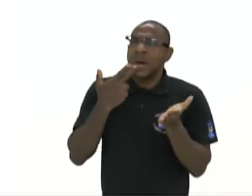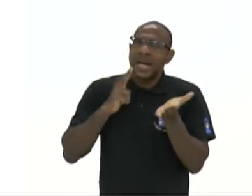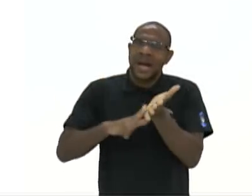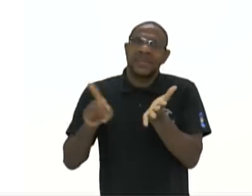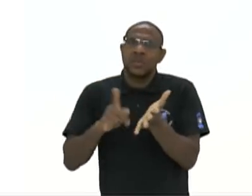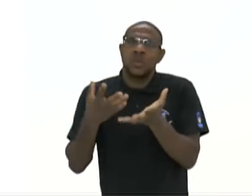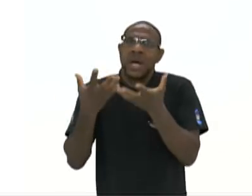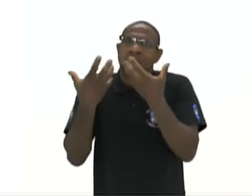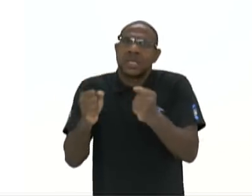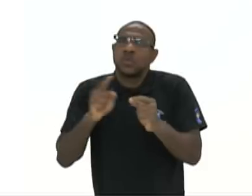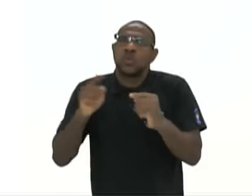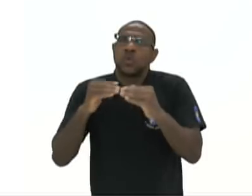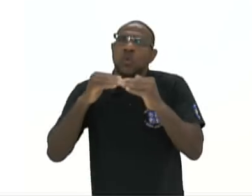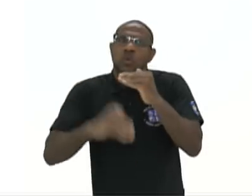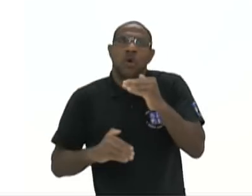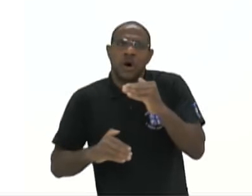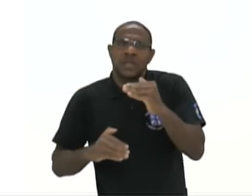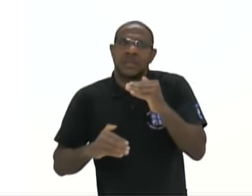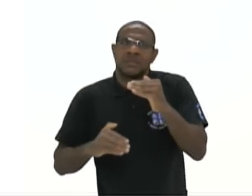bom?